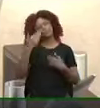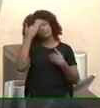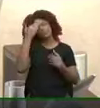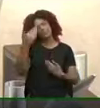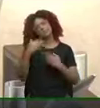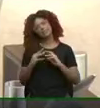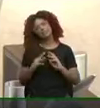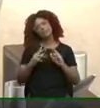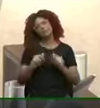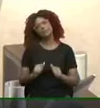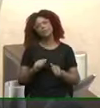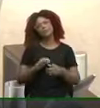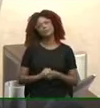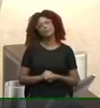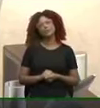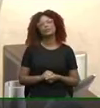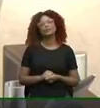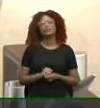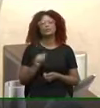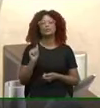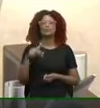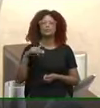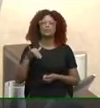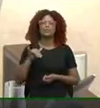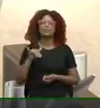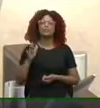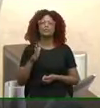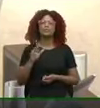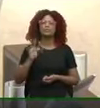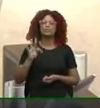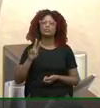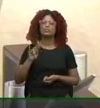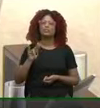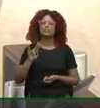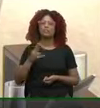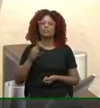Obrigado a todos. Anne, Thiago, Zilá, Beto.